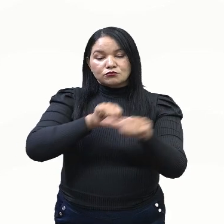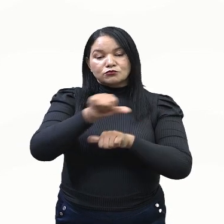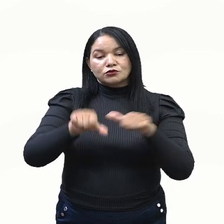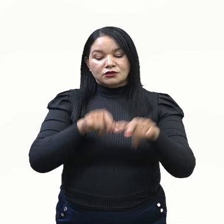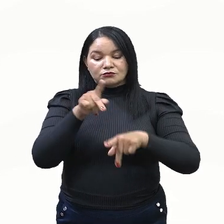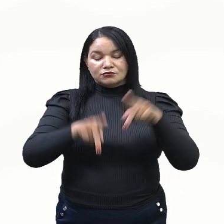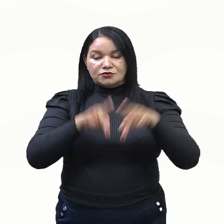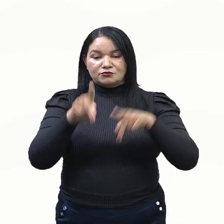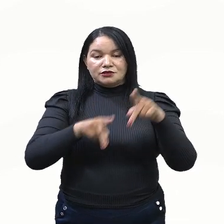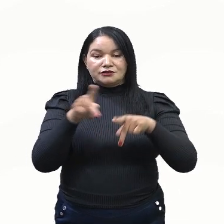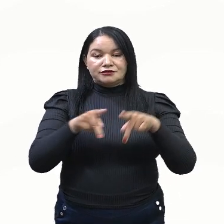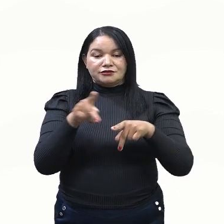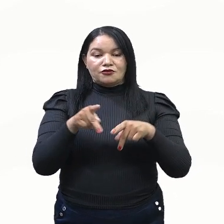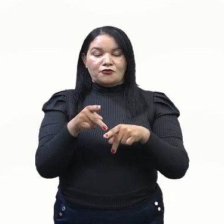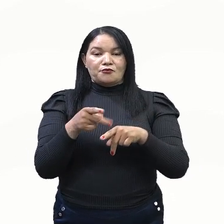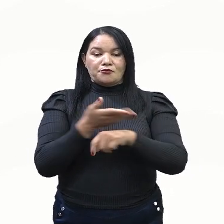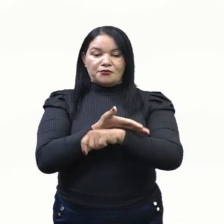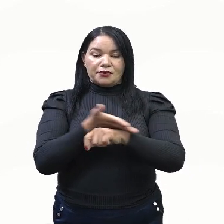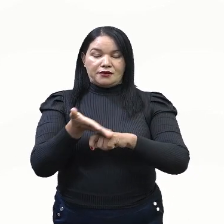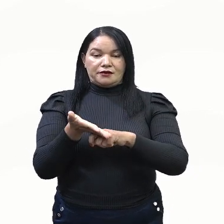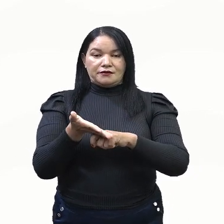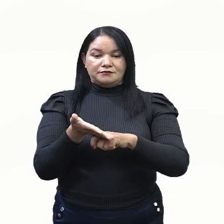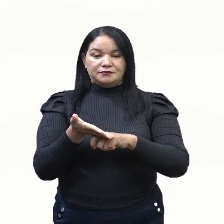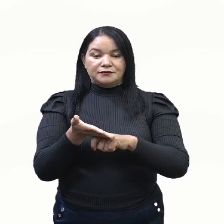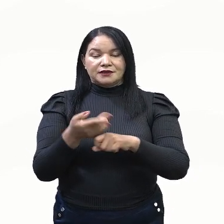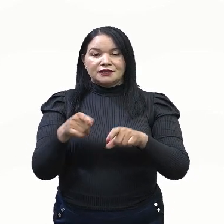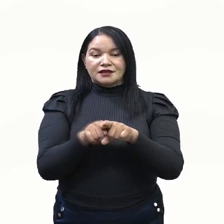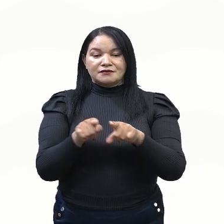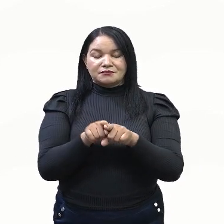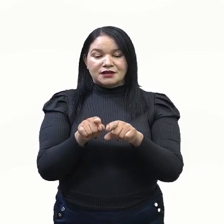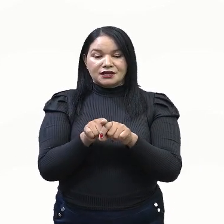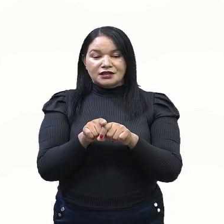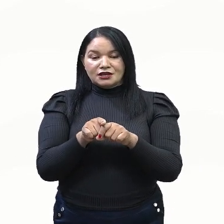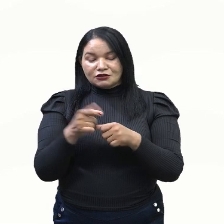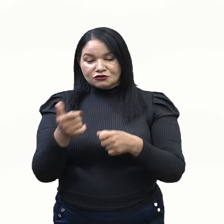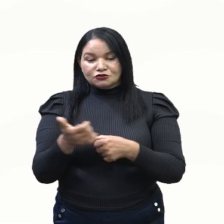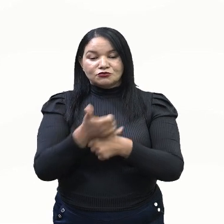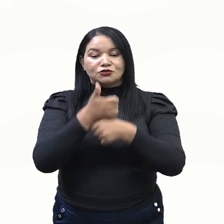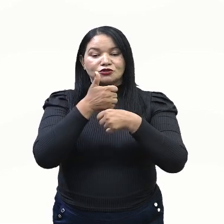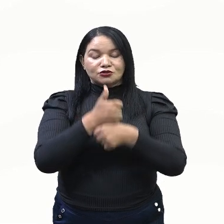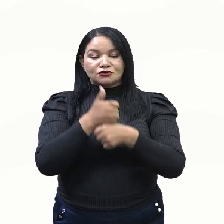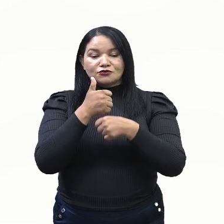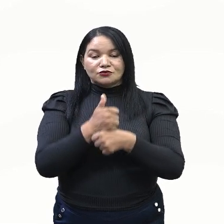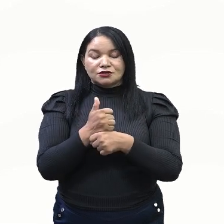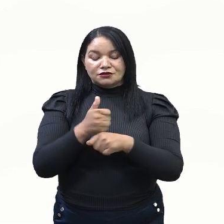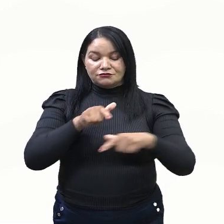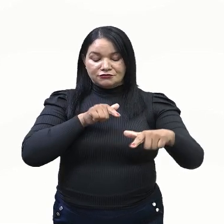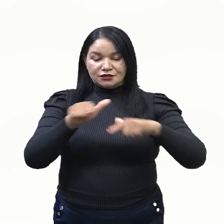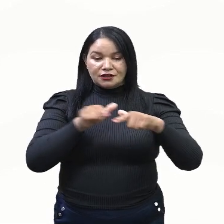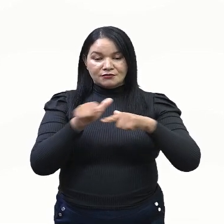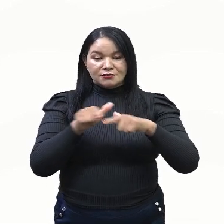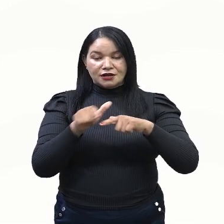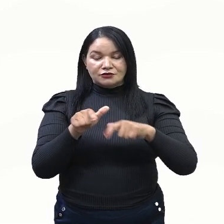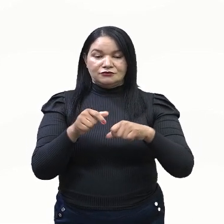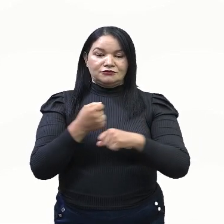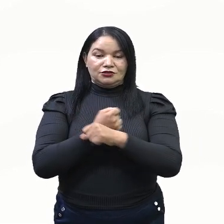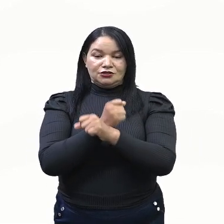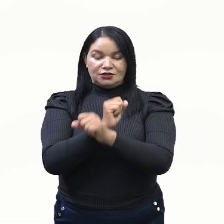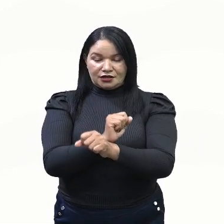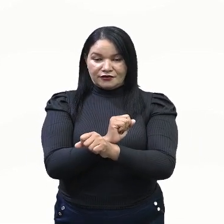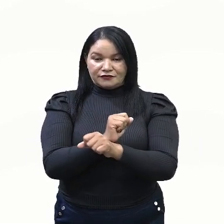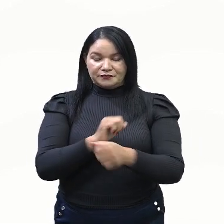população branca, né? E também substituir a mão de obra escravizada. E para isso,